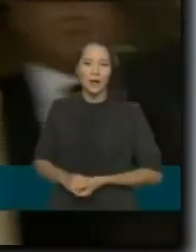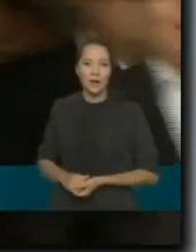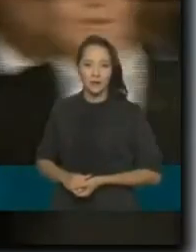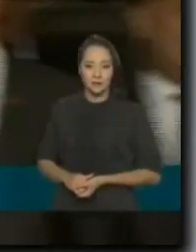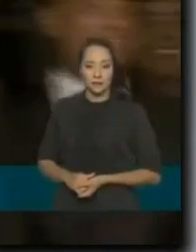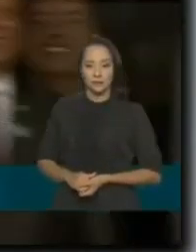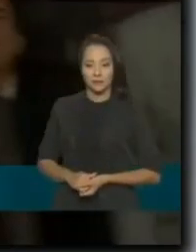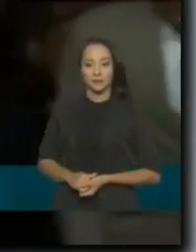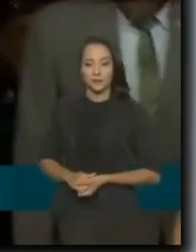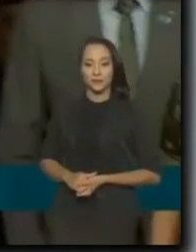amadurecendo com o tempo